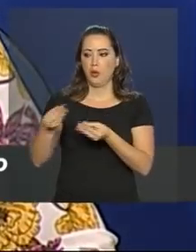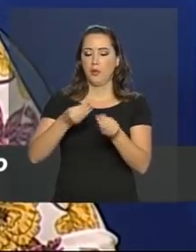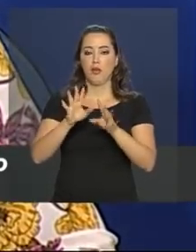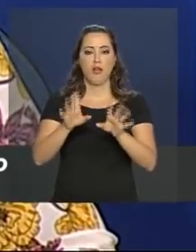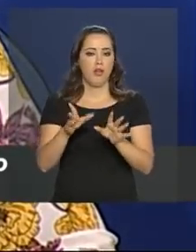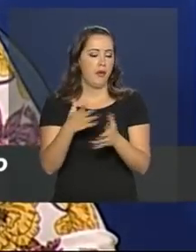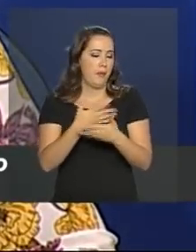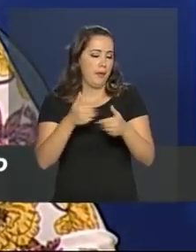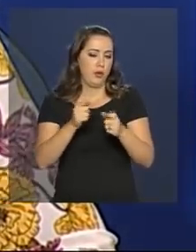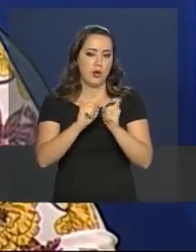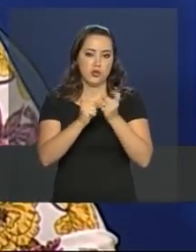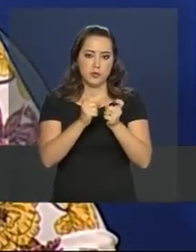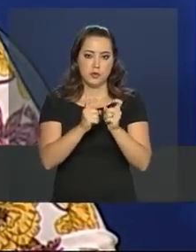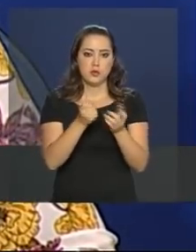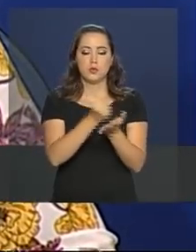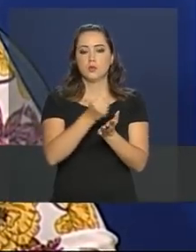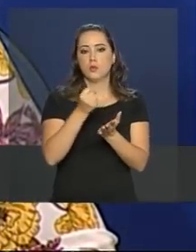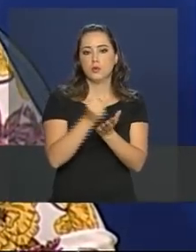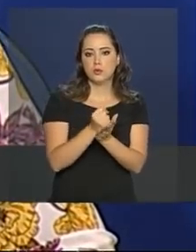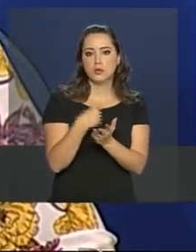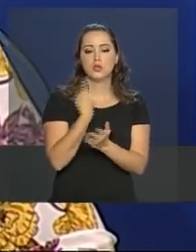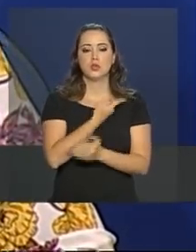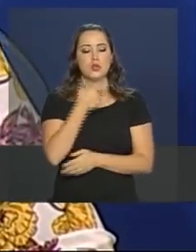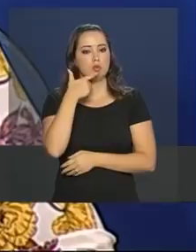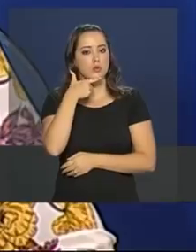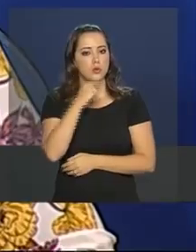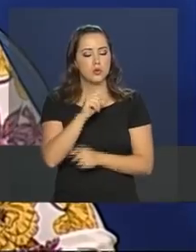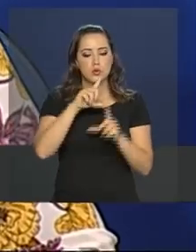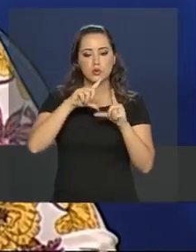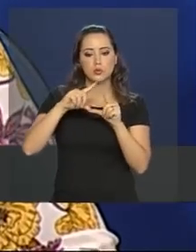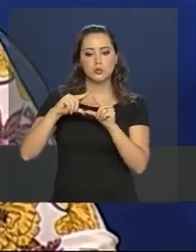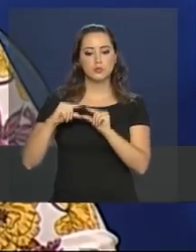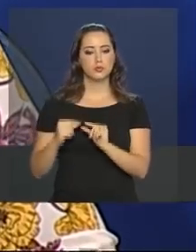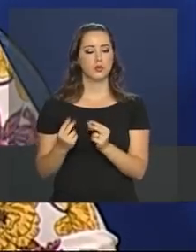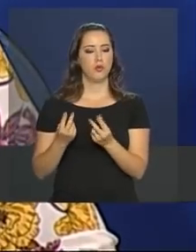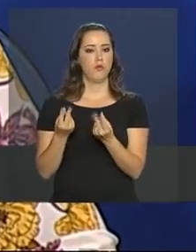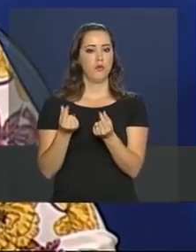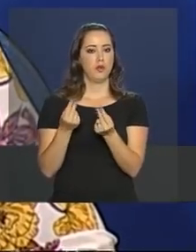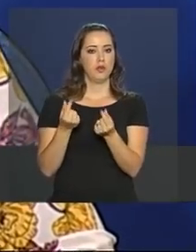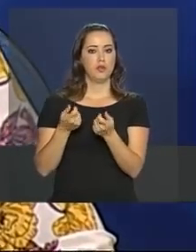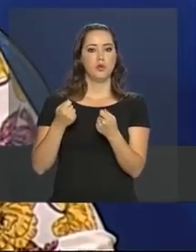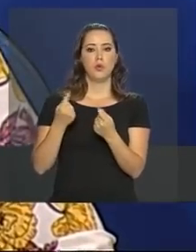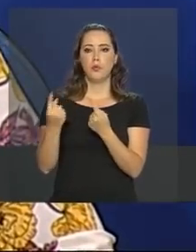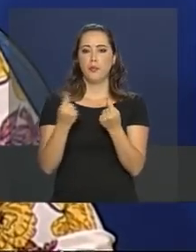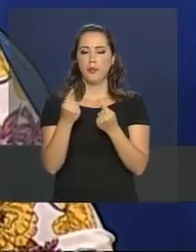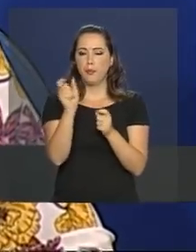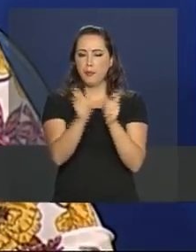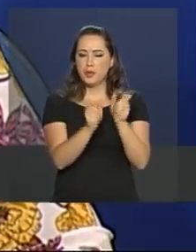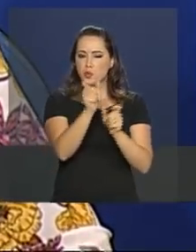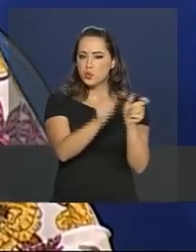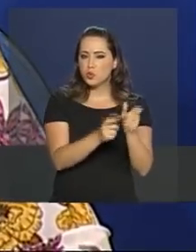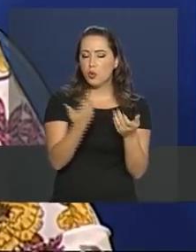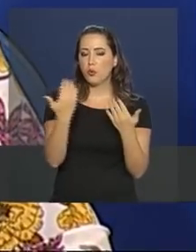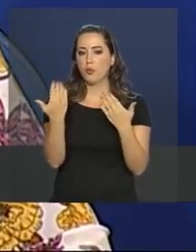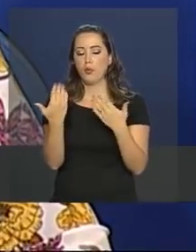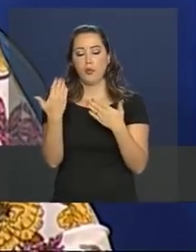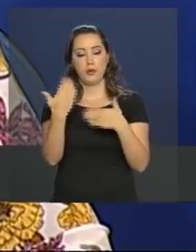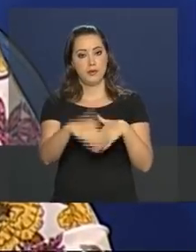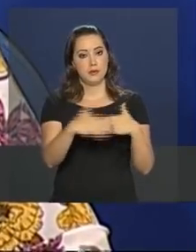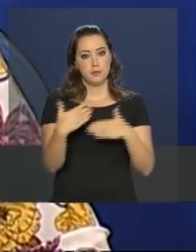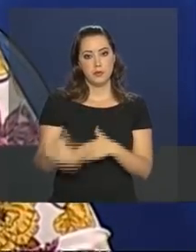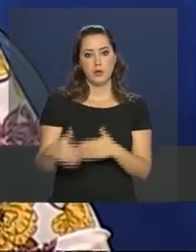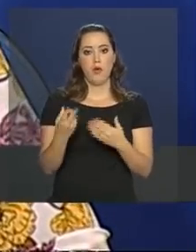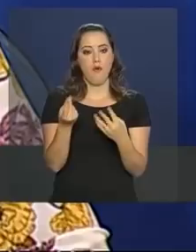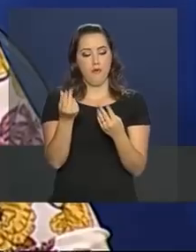fazer a melhor gestão contratual e estamos conseguindo a redução na investimento per capita por aluno é nos cursos todas